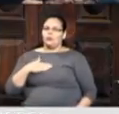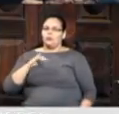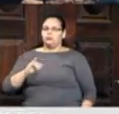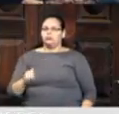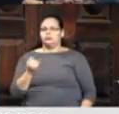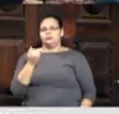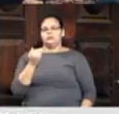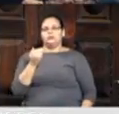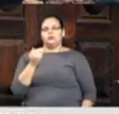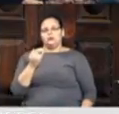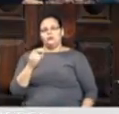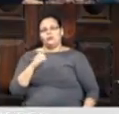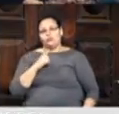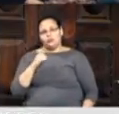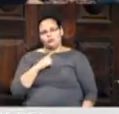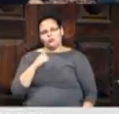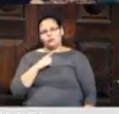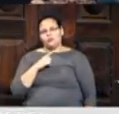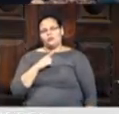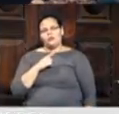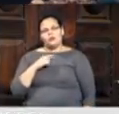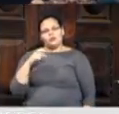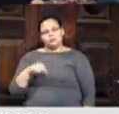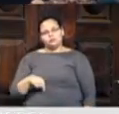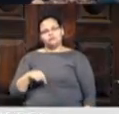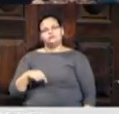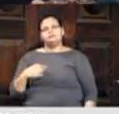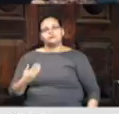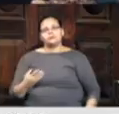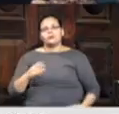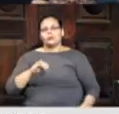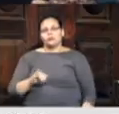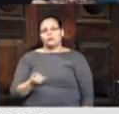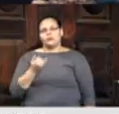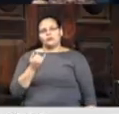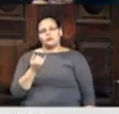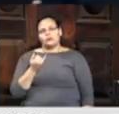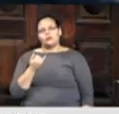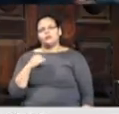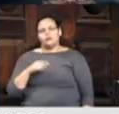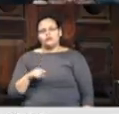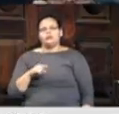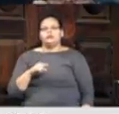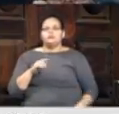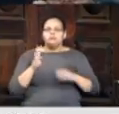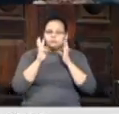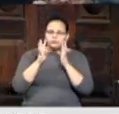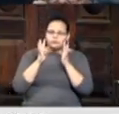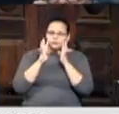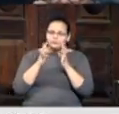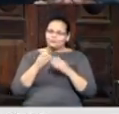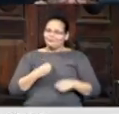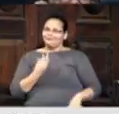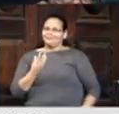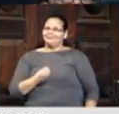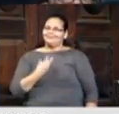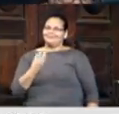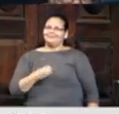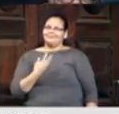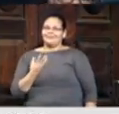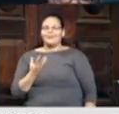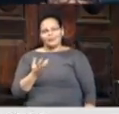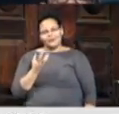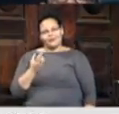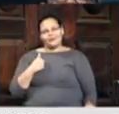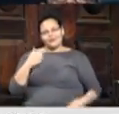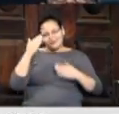oportunidade de ter no plenário dessa casa, né, a oportunidade de ouvir belíssimas poesias. Eu